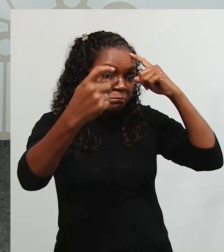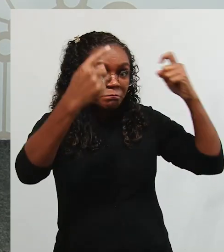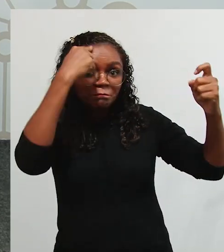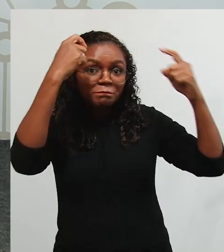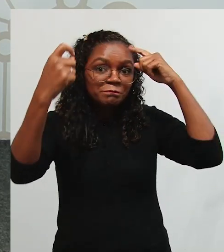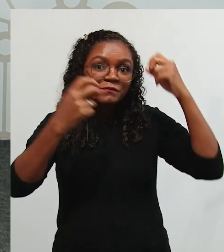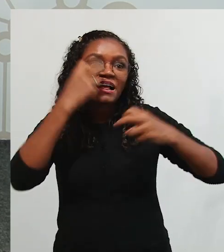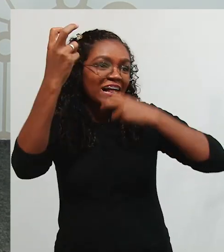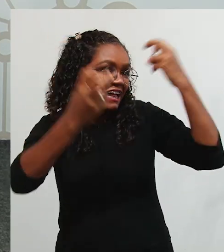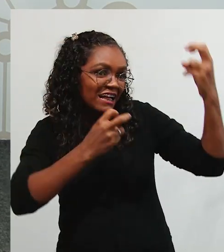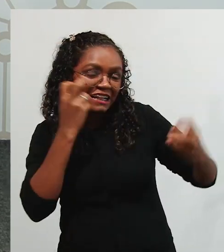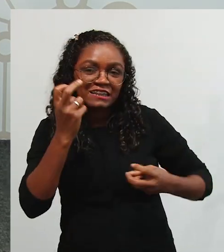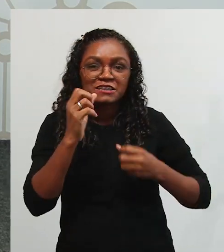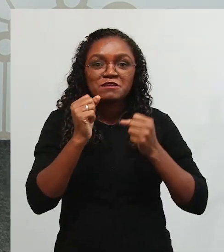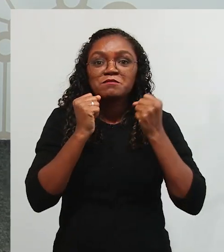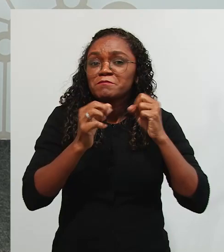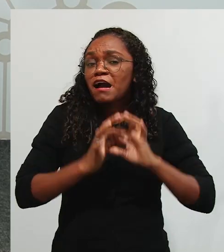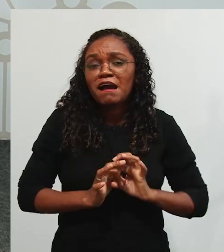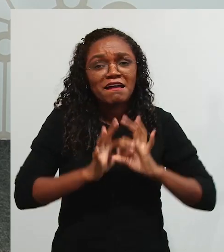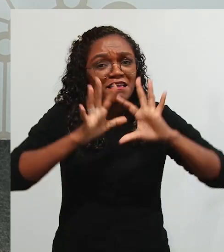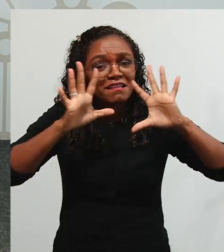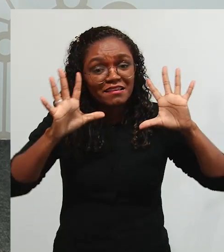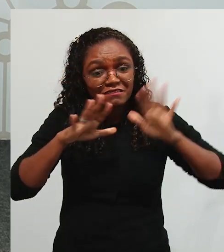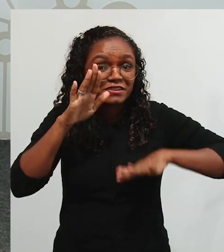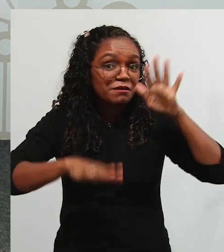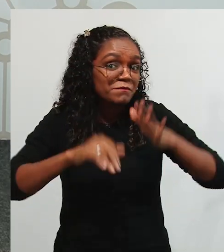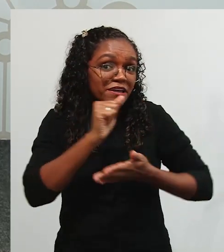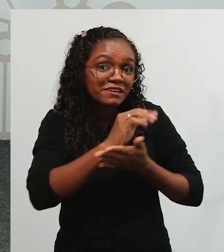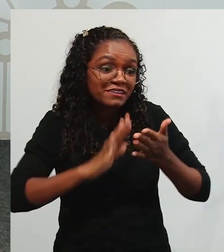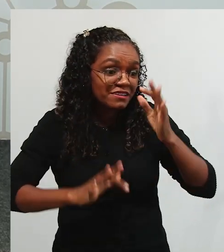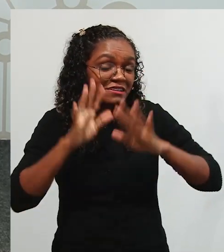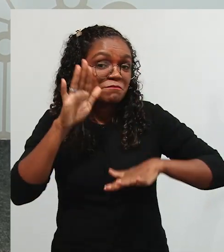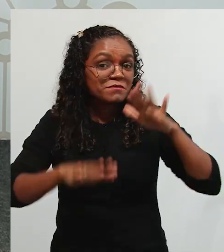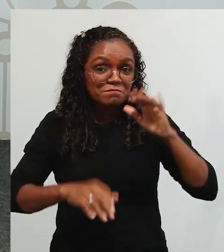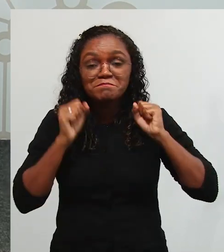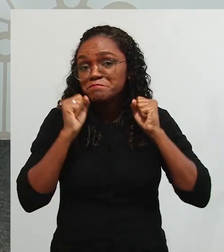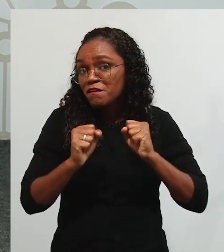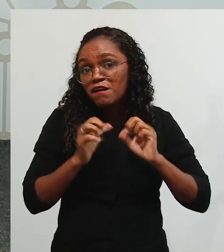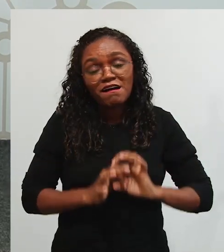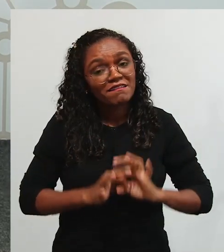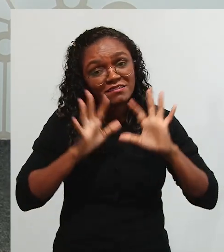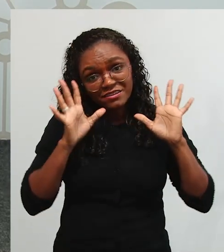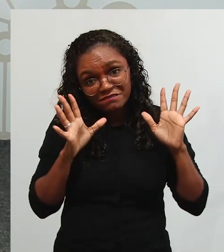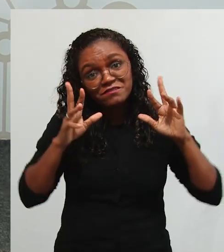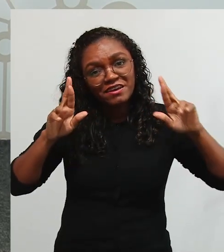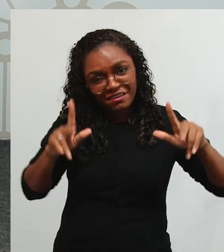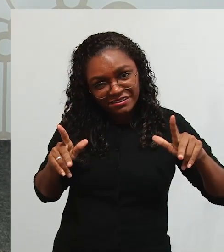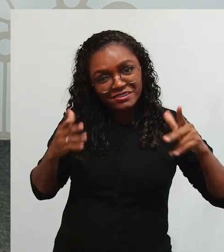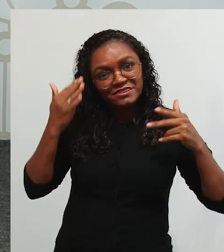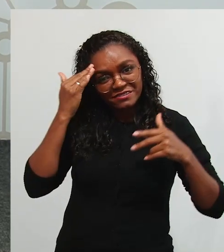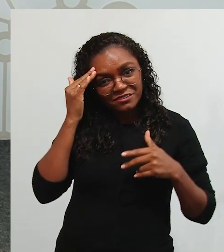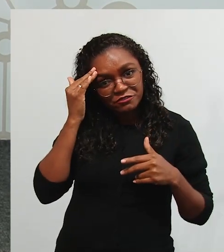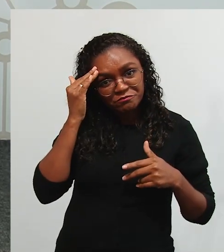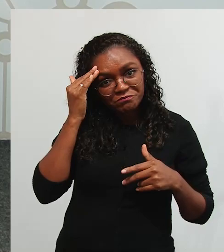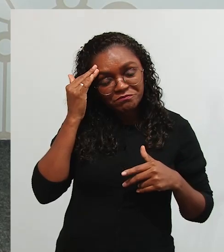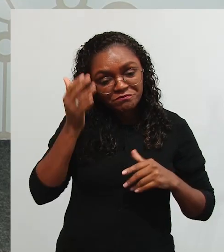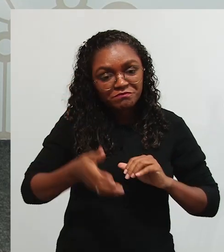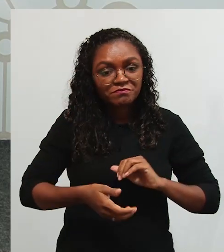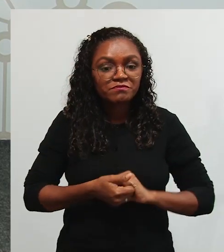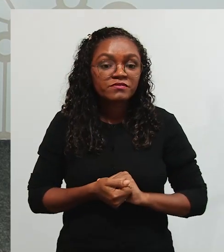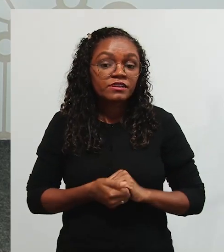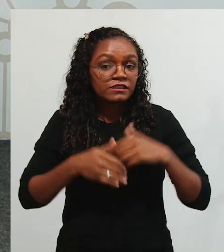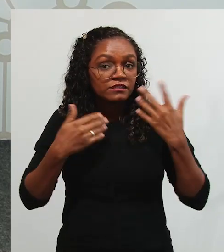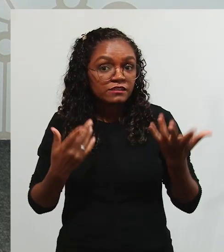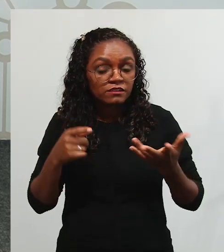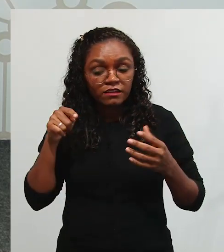essa criatividade. Dependendo da atividade, ela pode gritar, né? Então ela vai ter